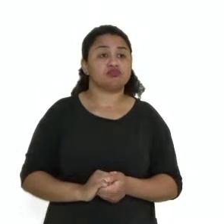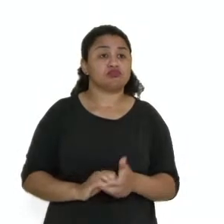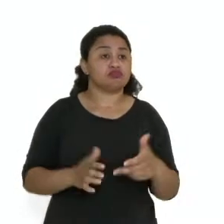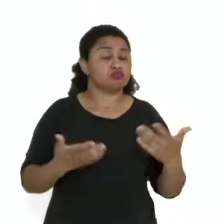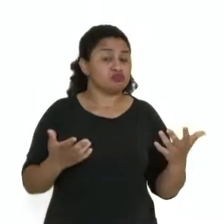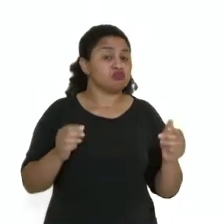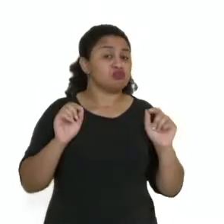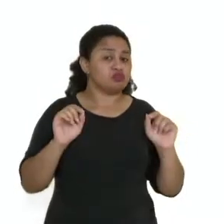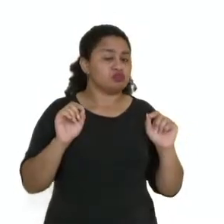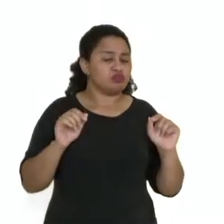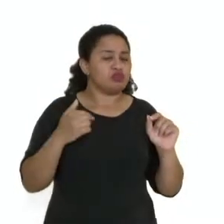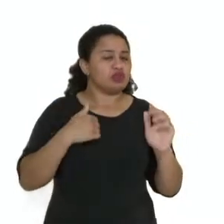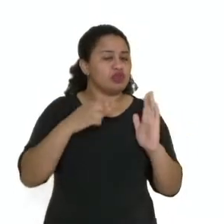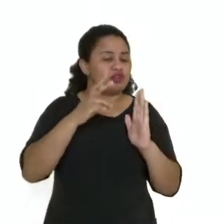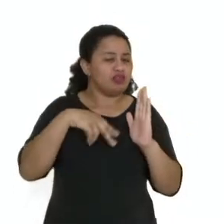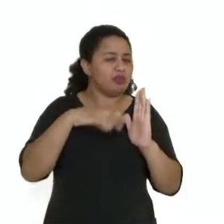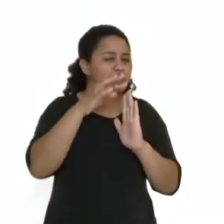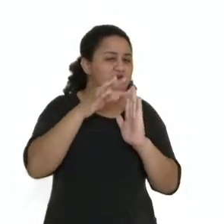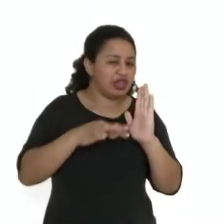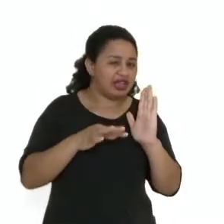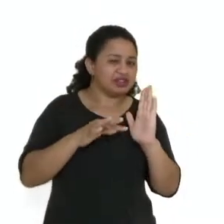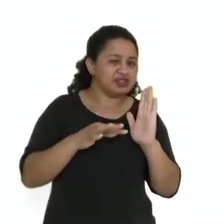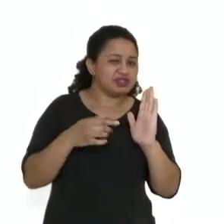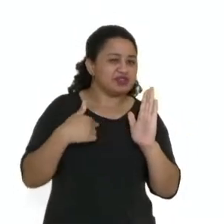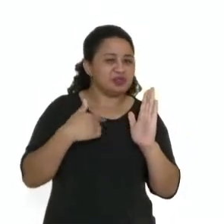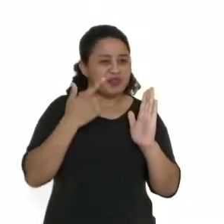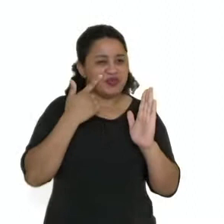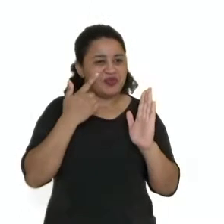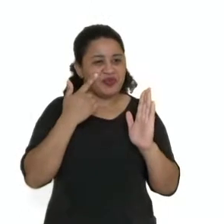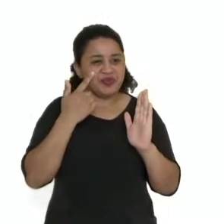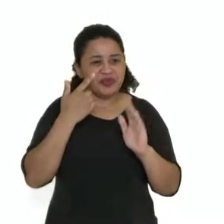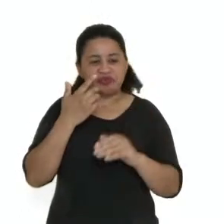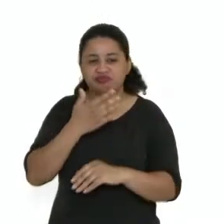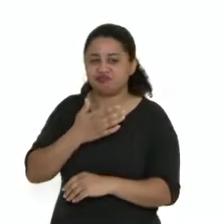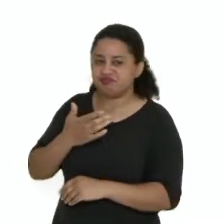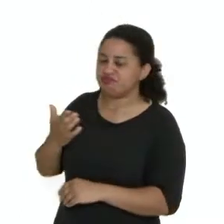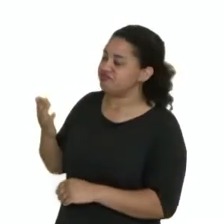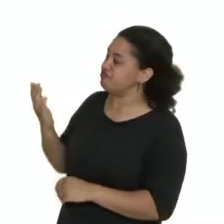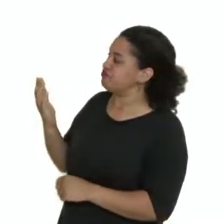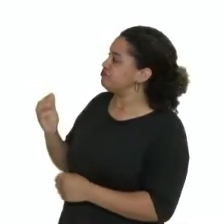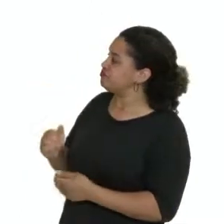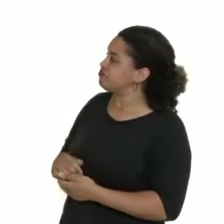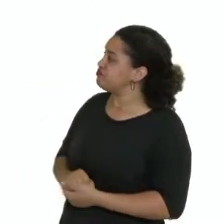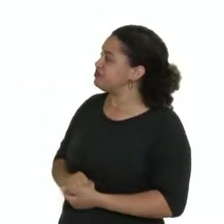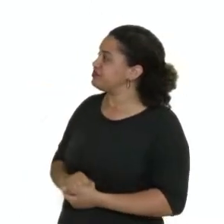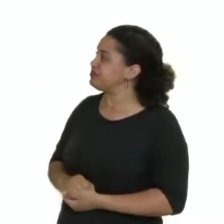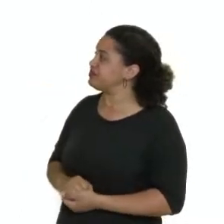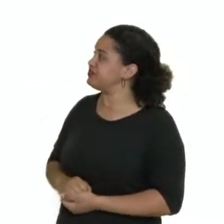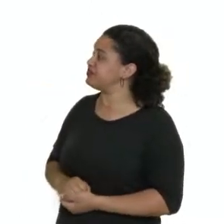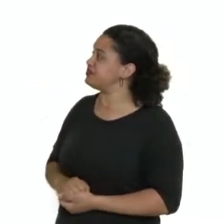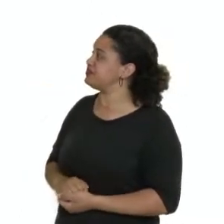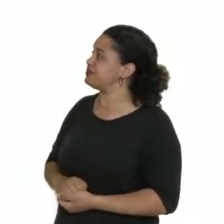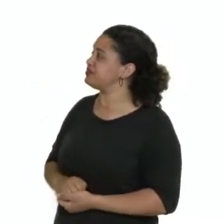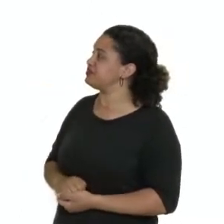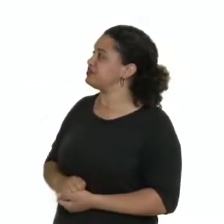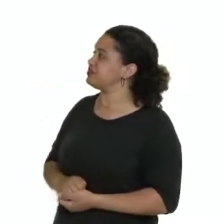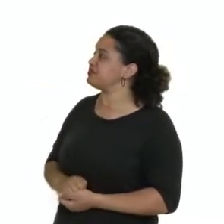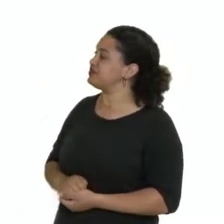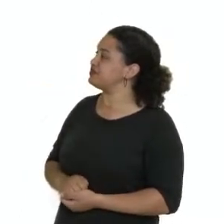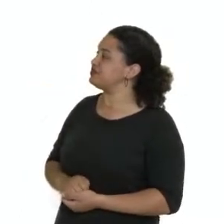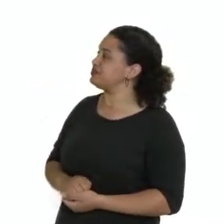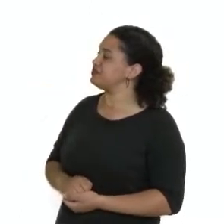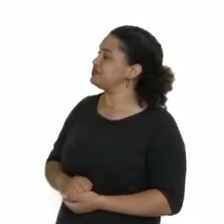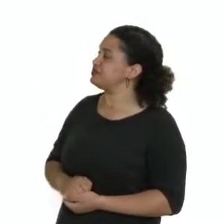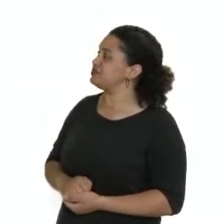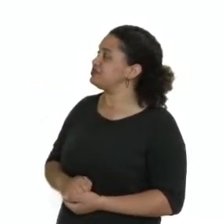como são chamados os torcedores dos bois Caprichoso e Garantido, já estão dando a volta hoje 30